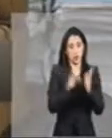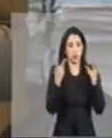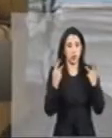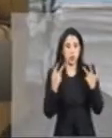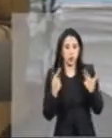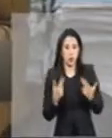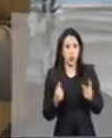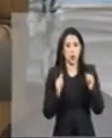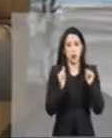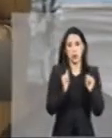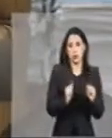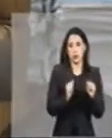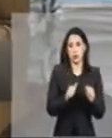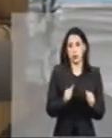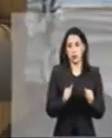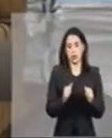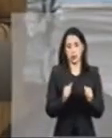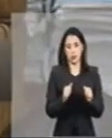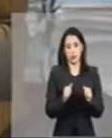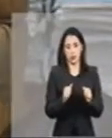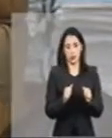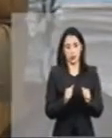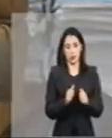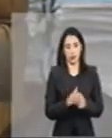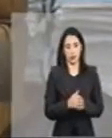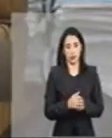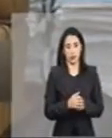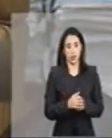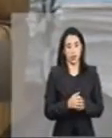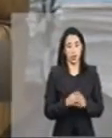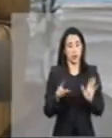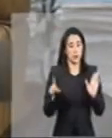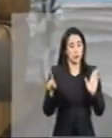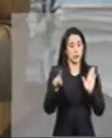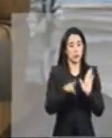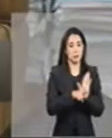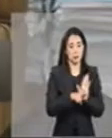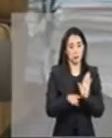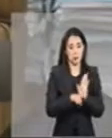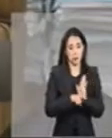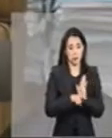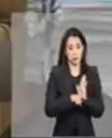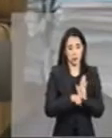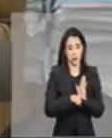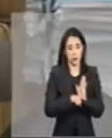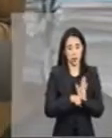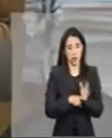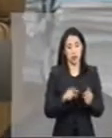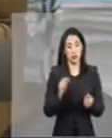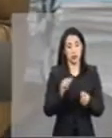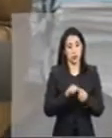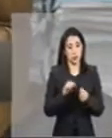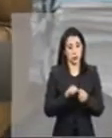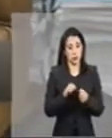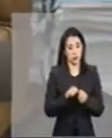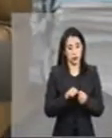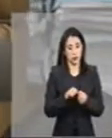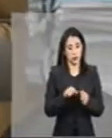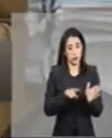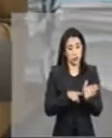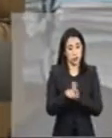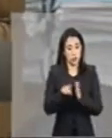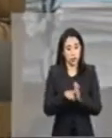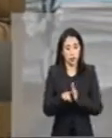são imunes, muito menos indevassáveis à atividade investigatória